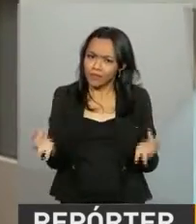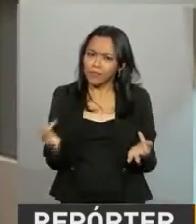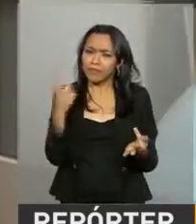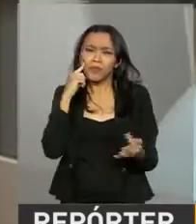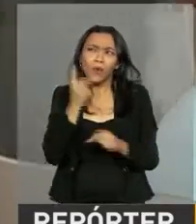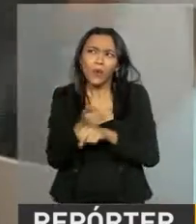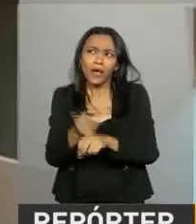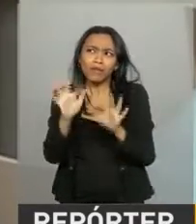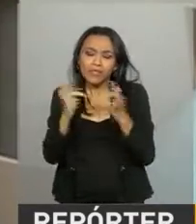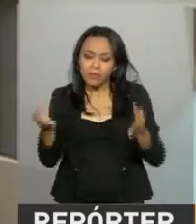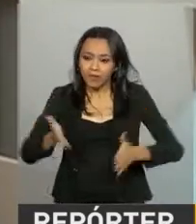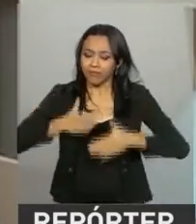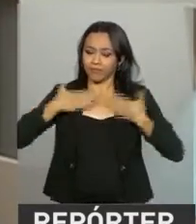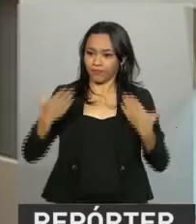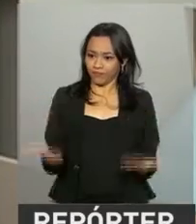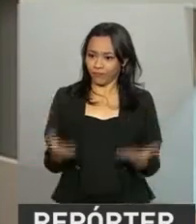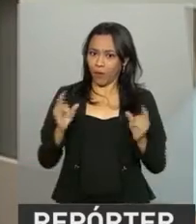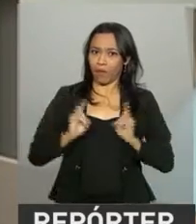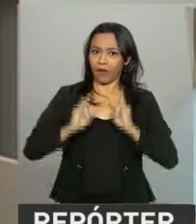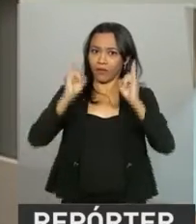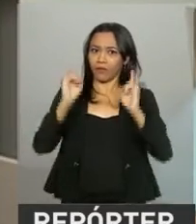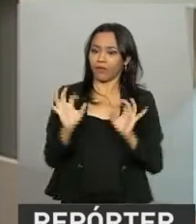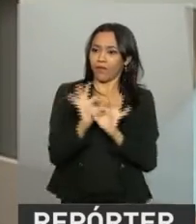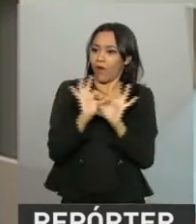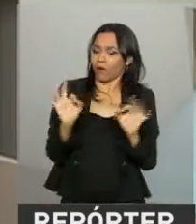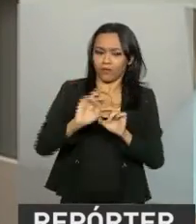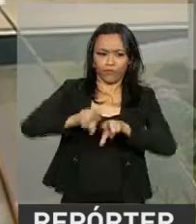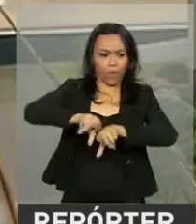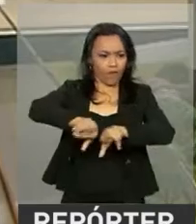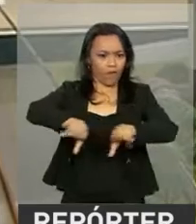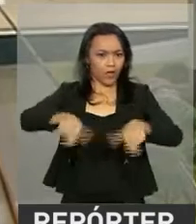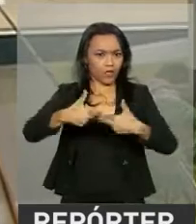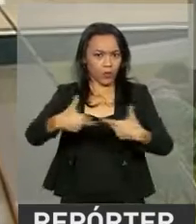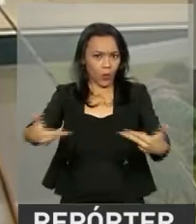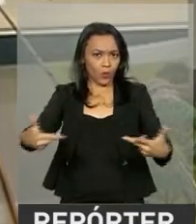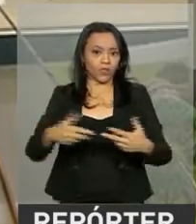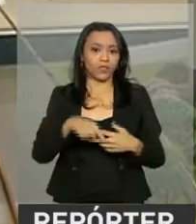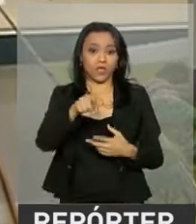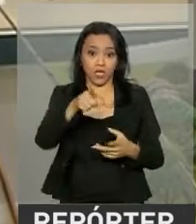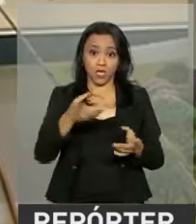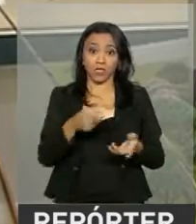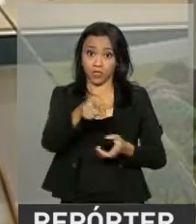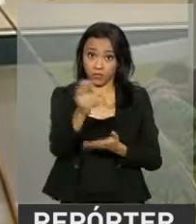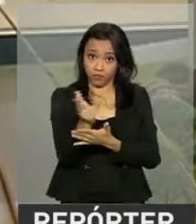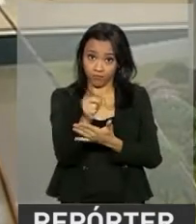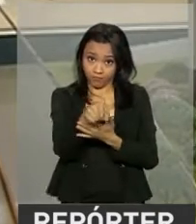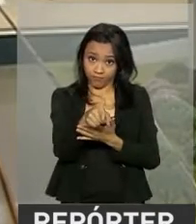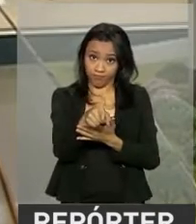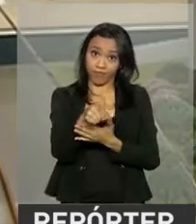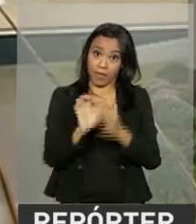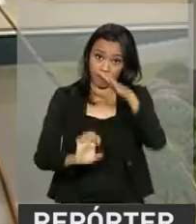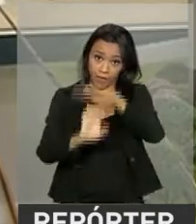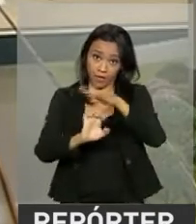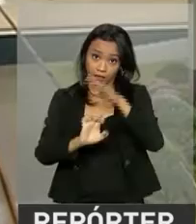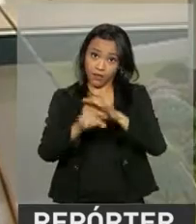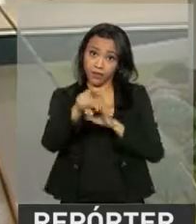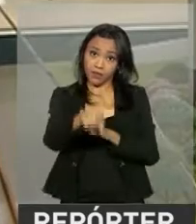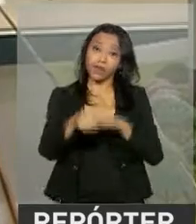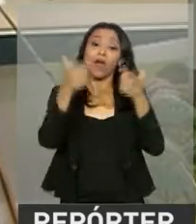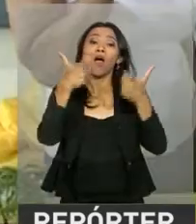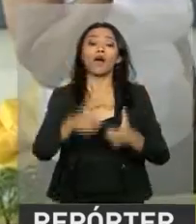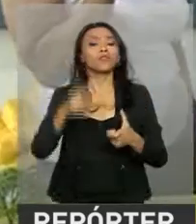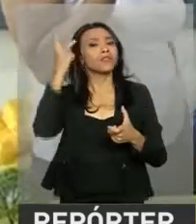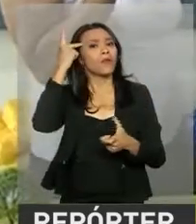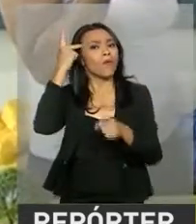nossa está me surpreendendo bastante coisa assim o estande desse empreendimento que fica na zona leste de